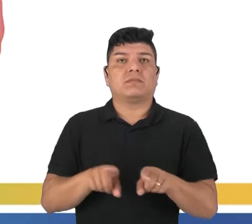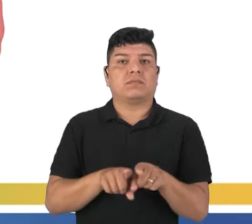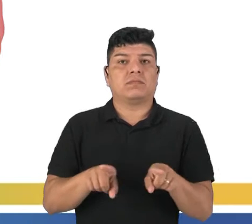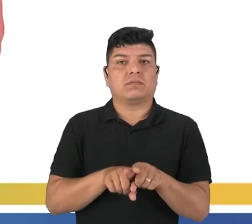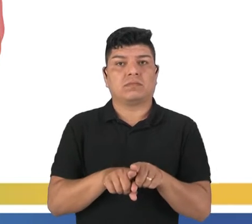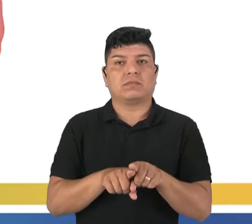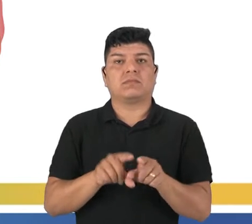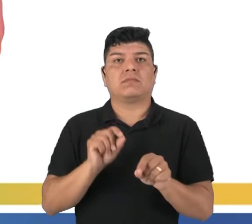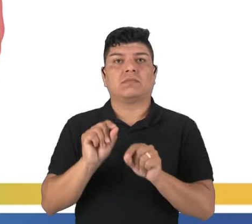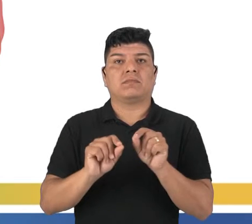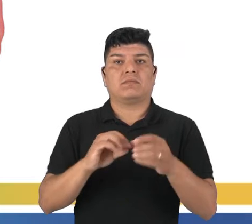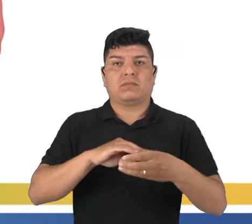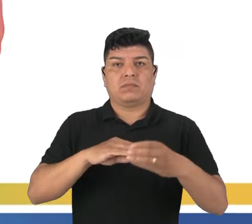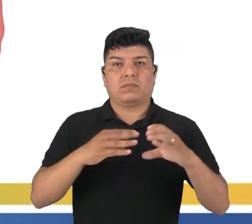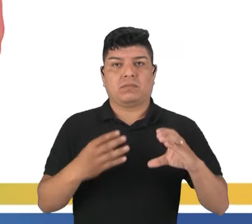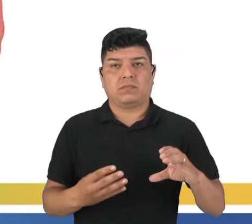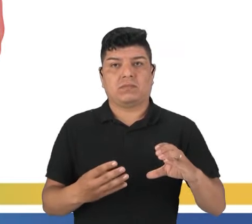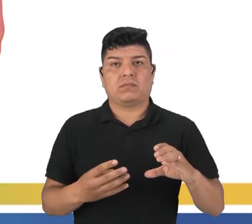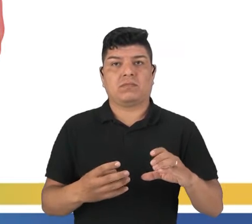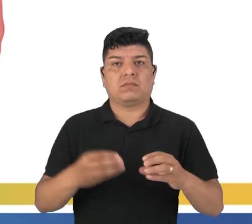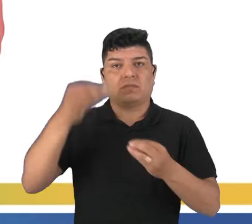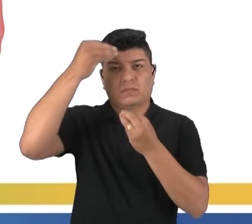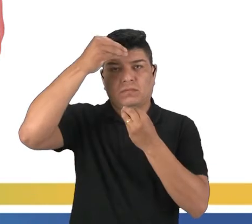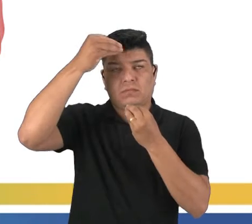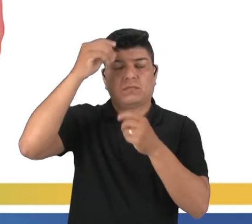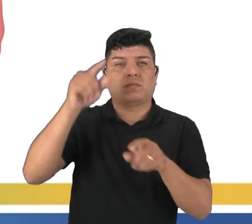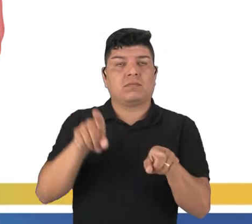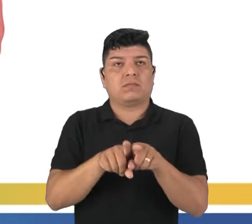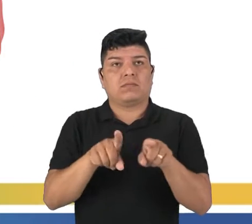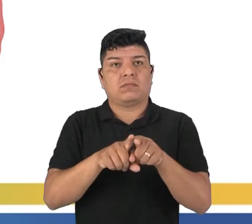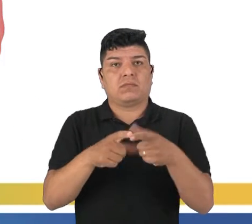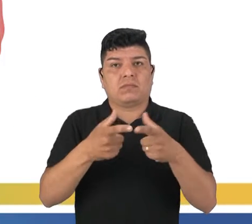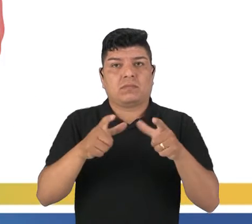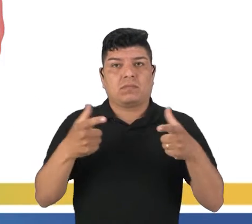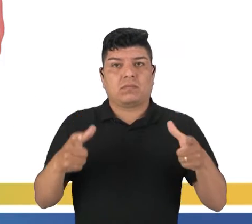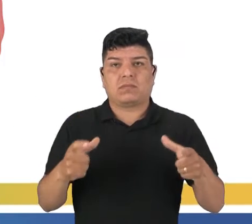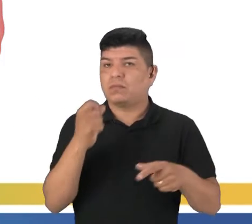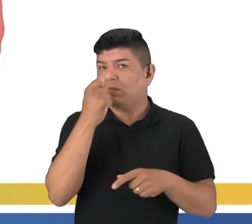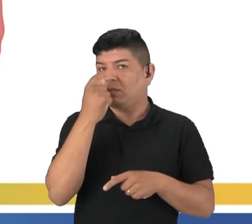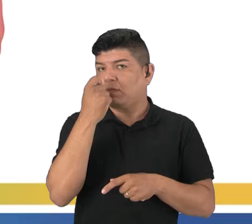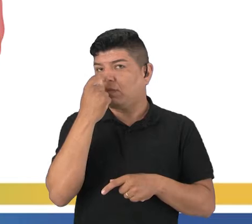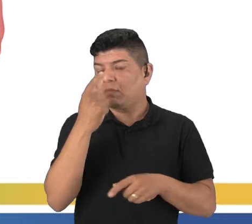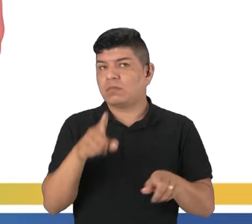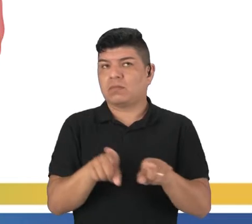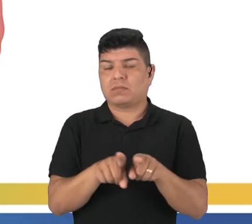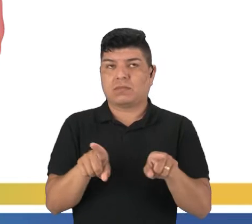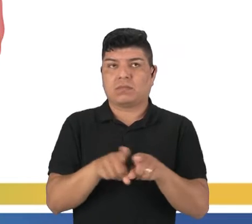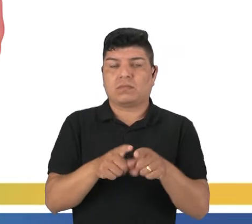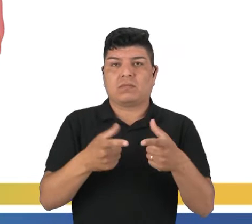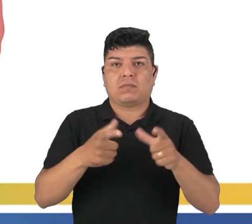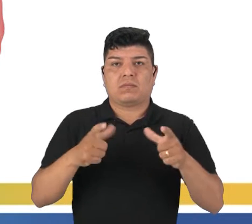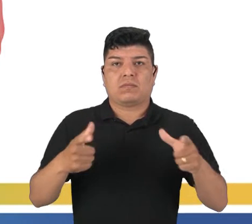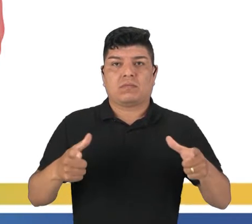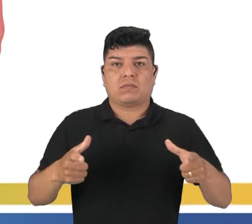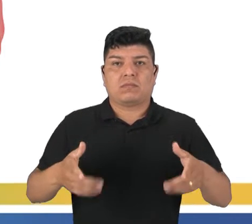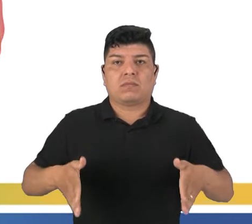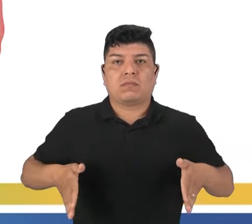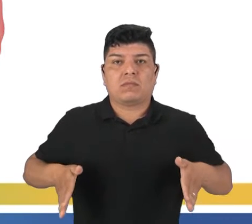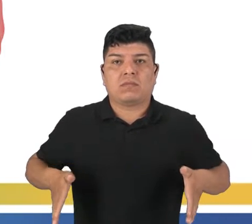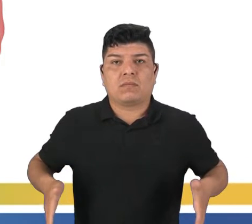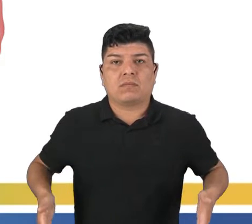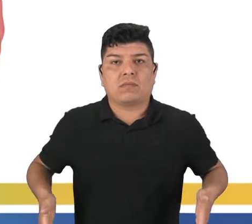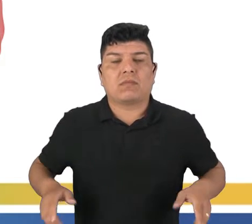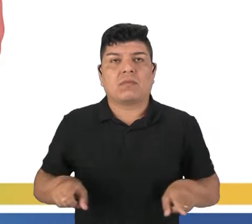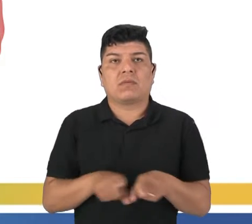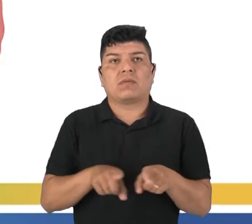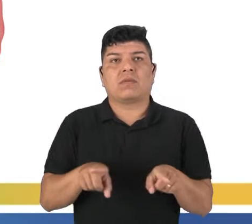a determinação de características sexuais, como, por exemplo, o crescimento das mamas, o alongamento da bacia